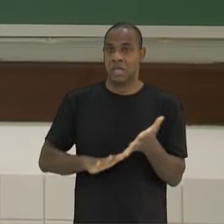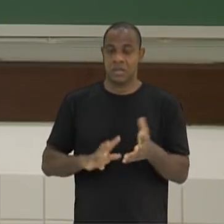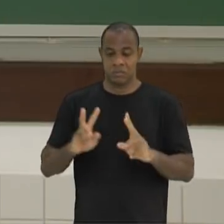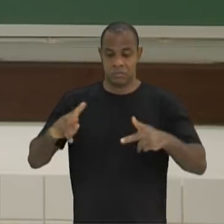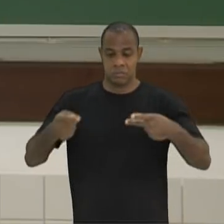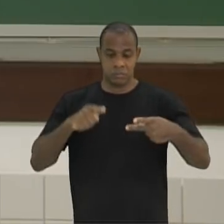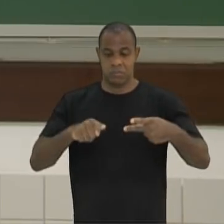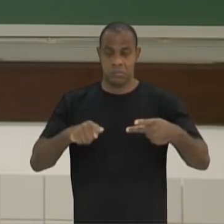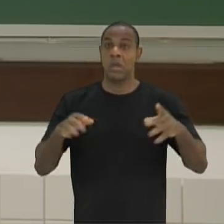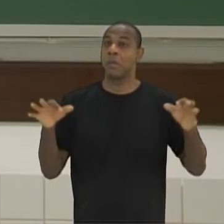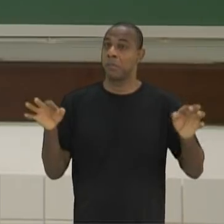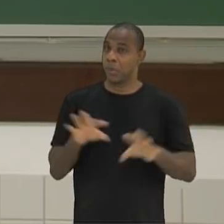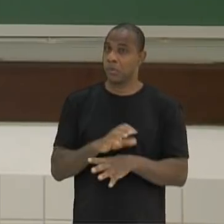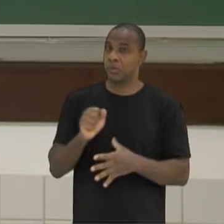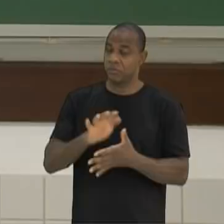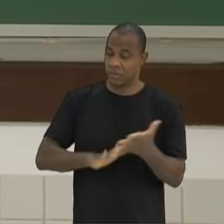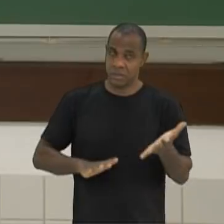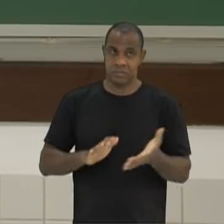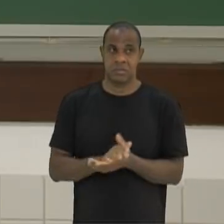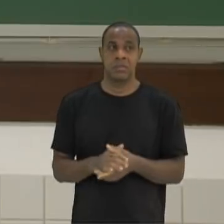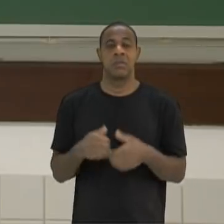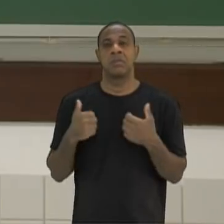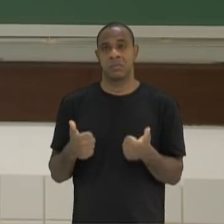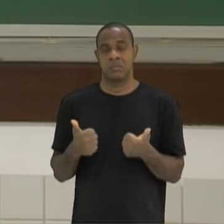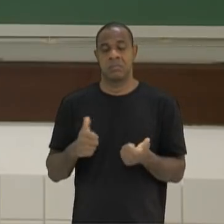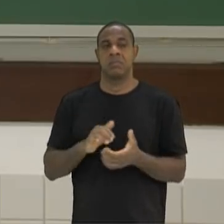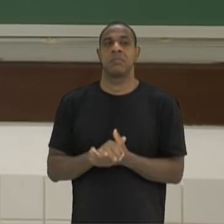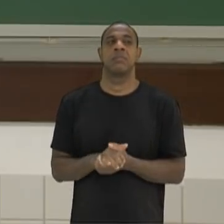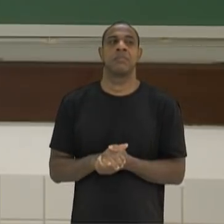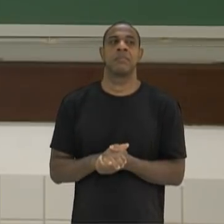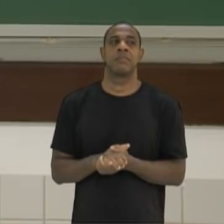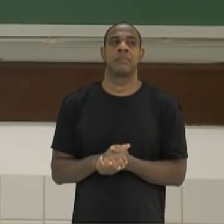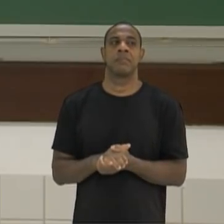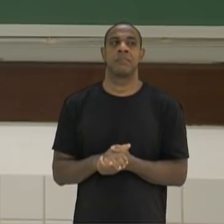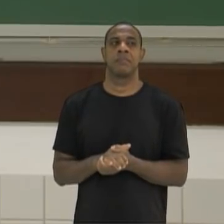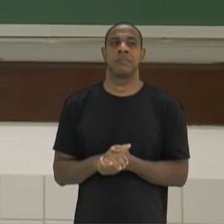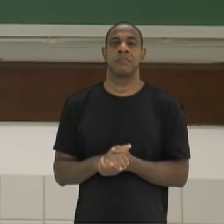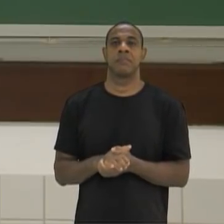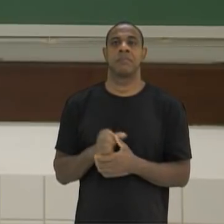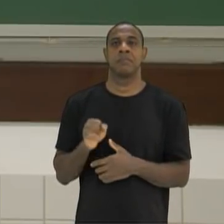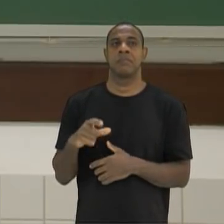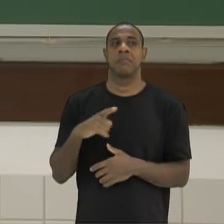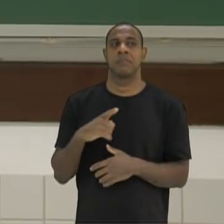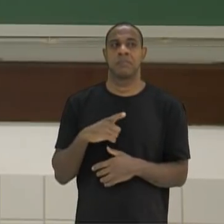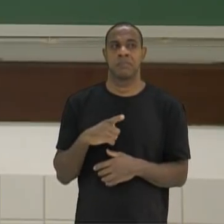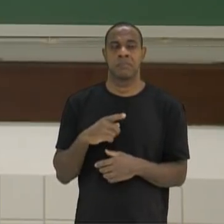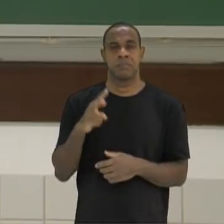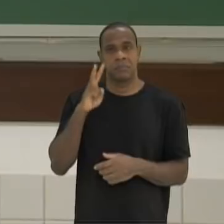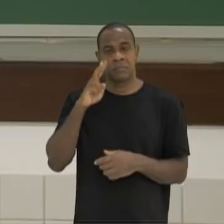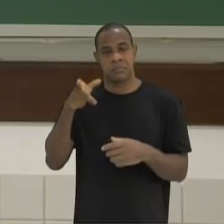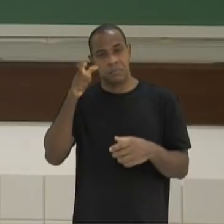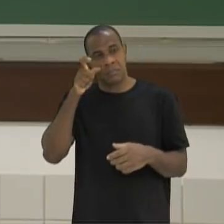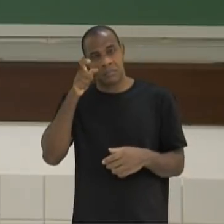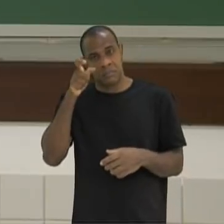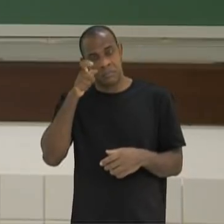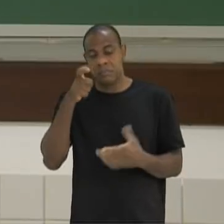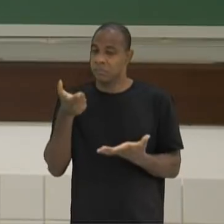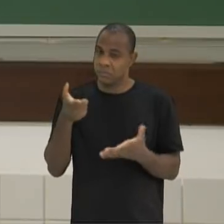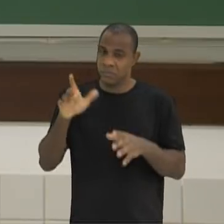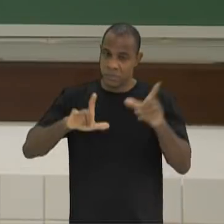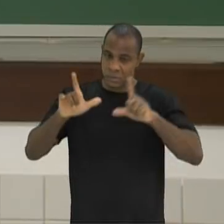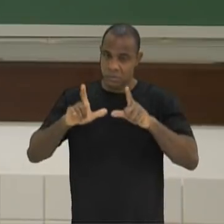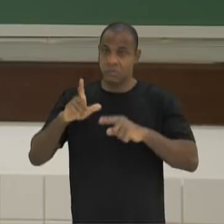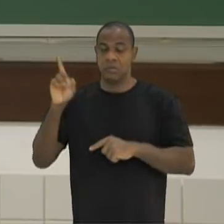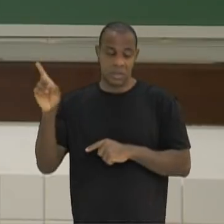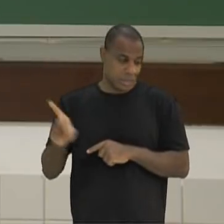marcar como concluída, senão ela vai voltar para você. Ela também é teu registro de presença. Se você está só na televisão, não esquece de ligar na escola e pedir o